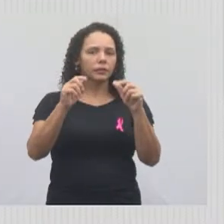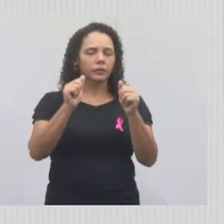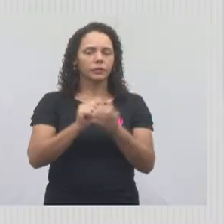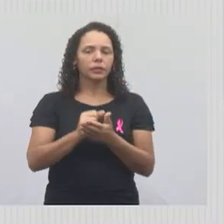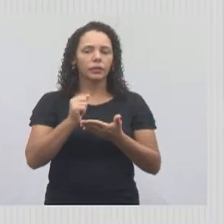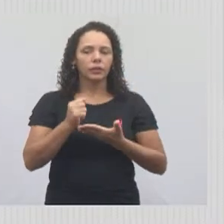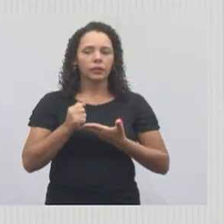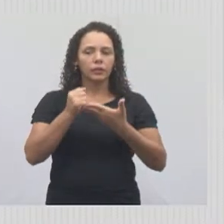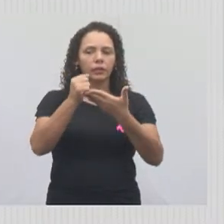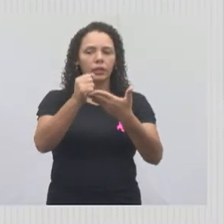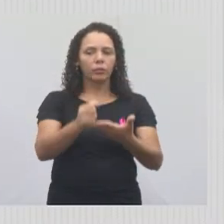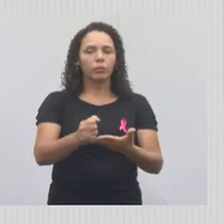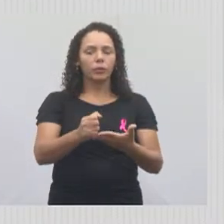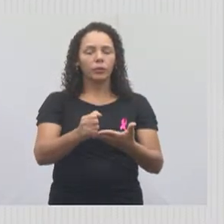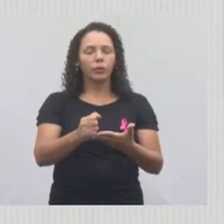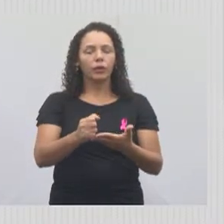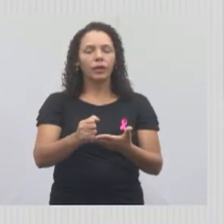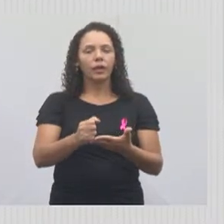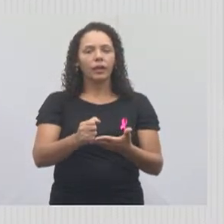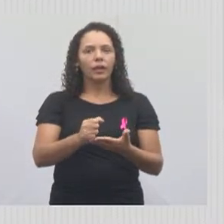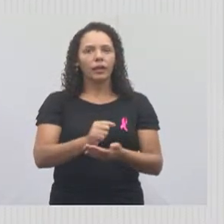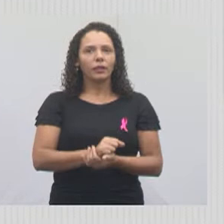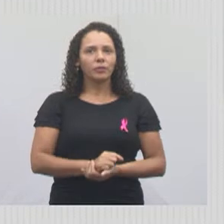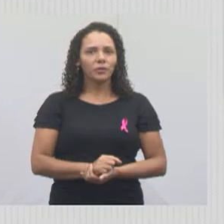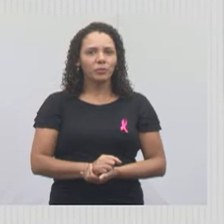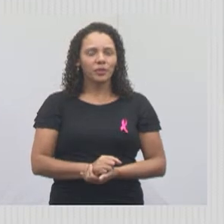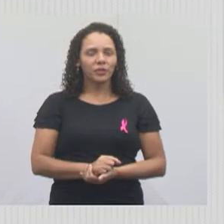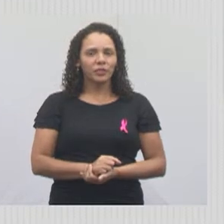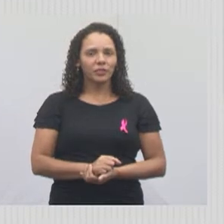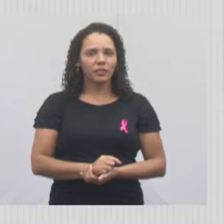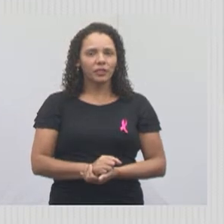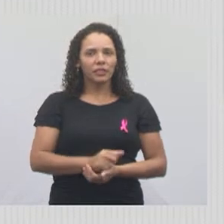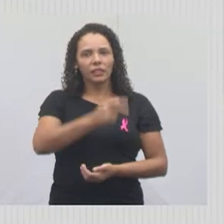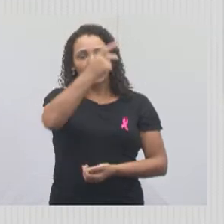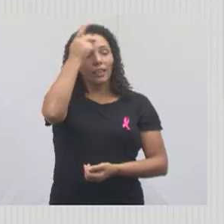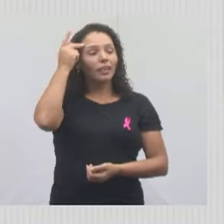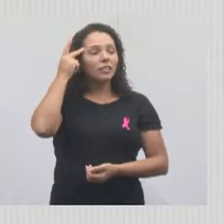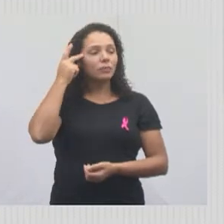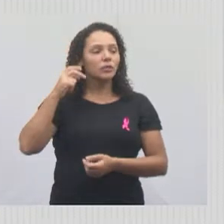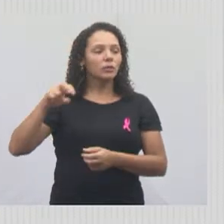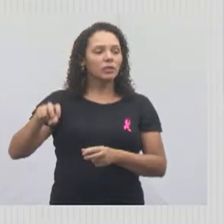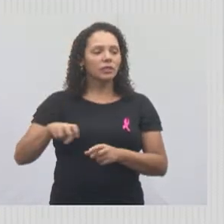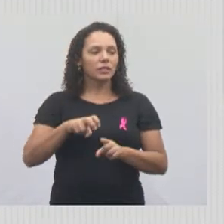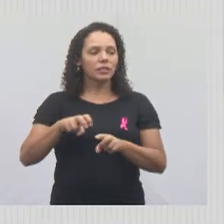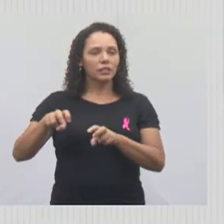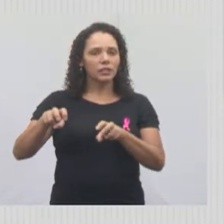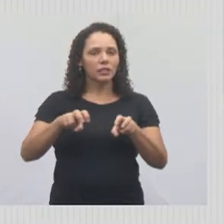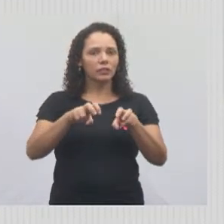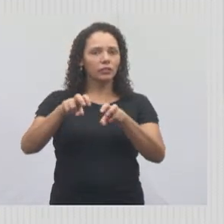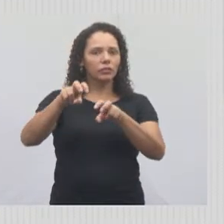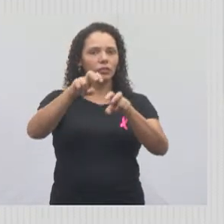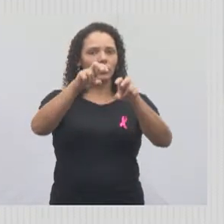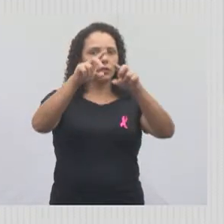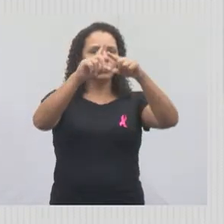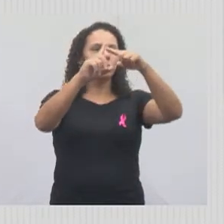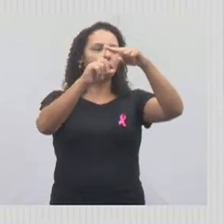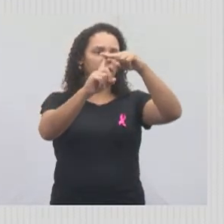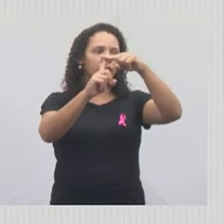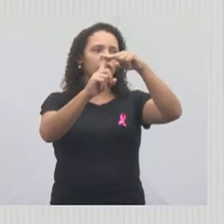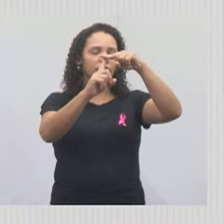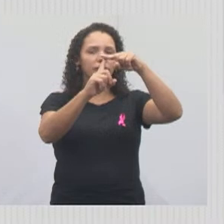apoio aos romeiros na Via Dutra. Um apoio muito bacana. Temos aí o slide